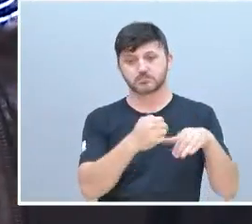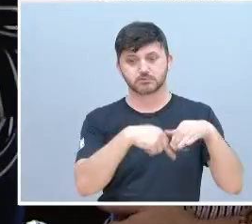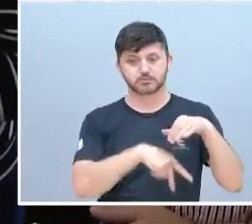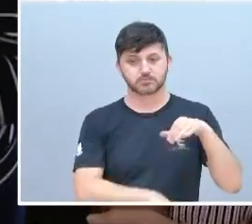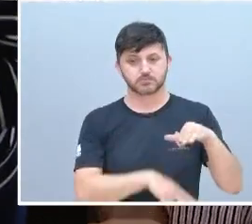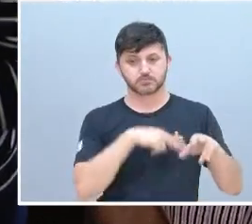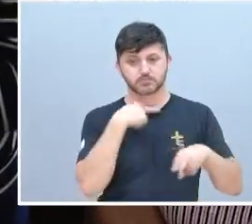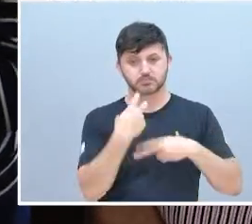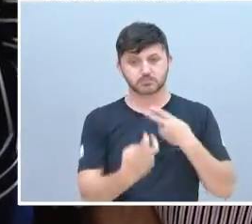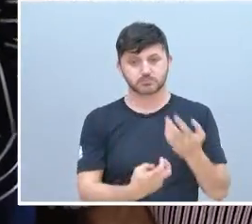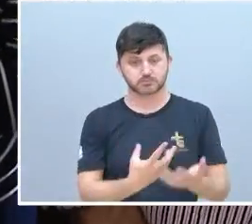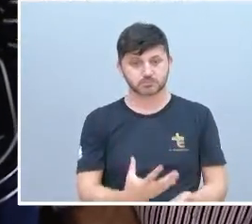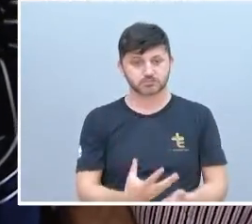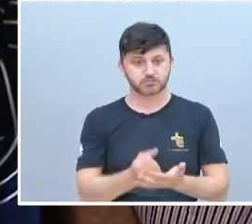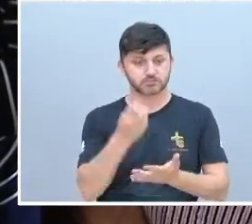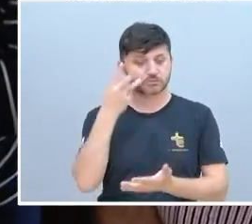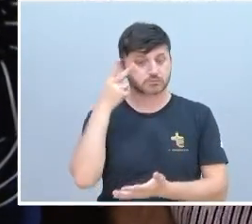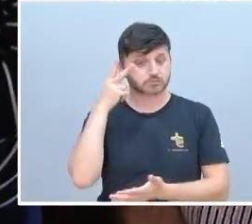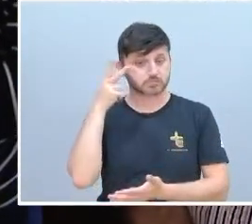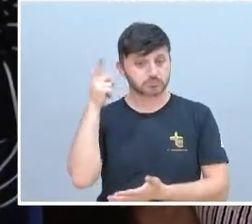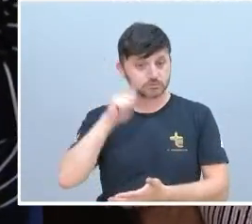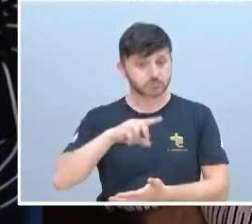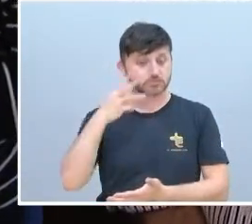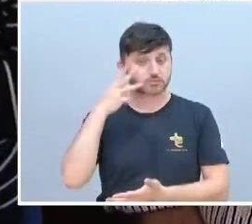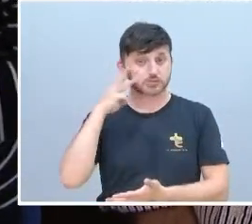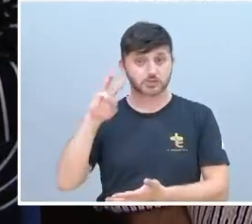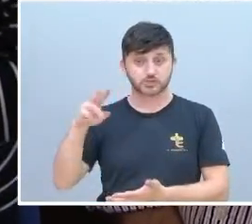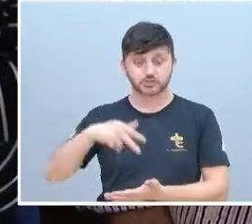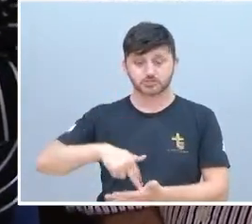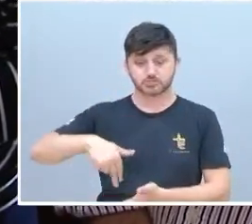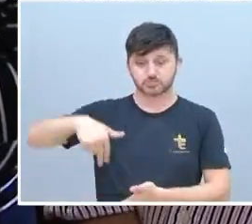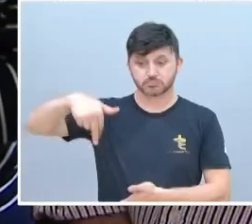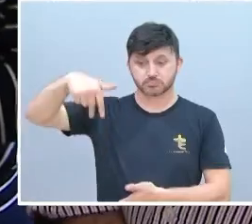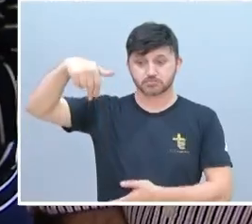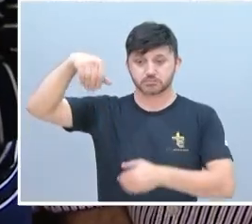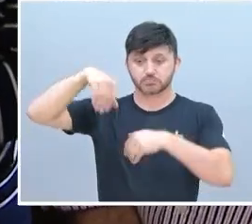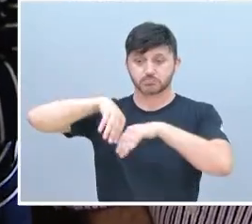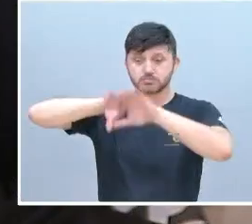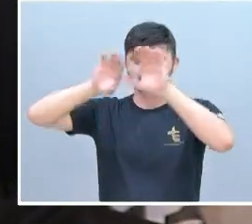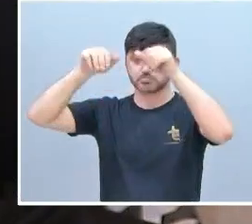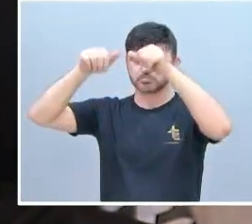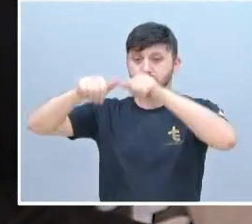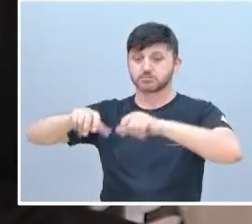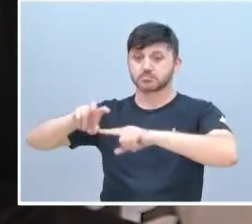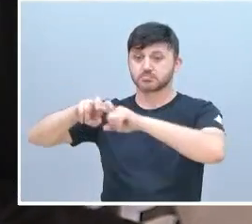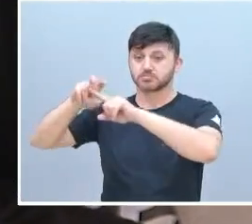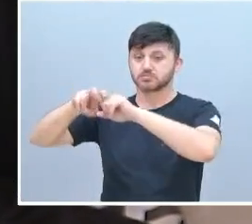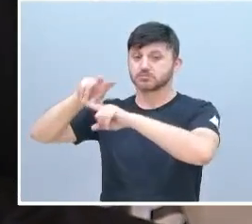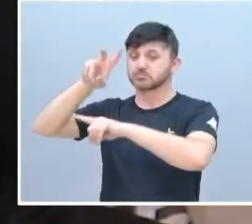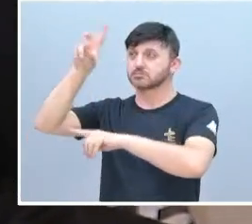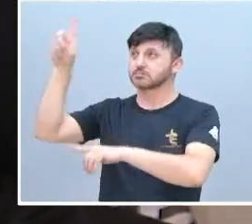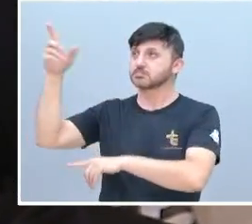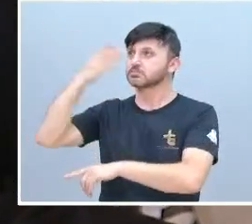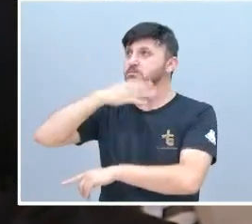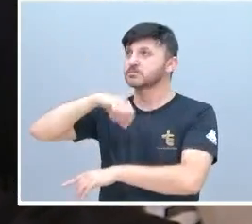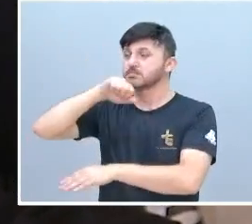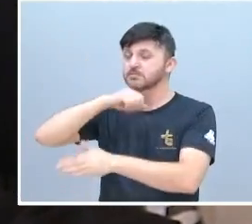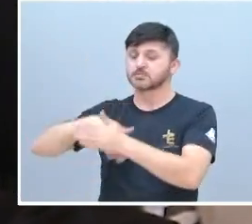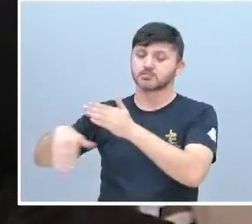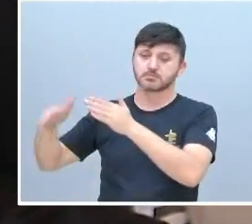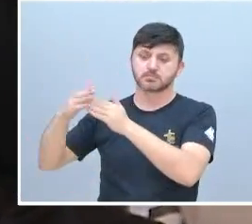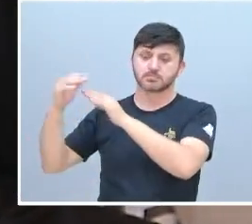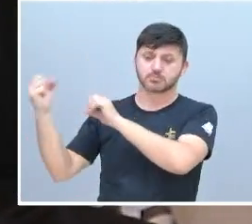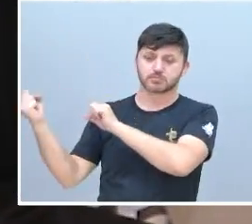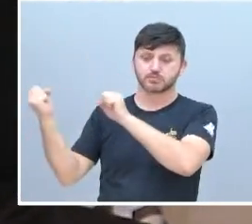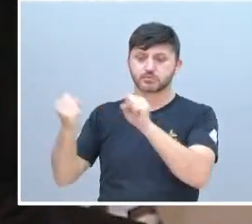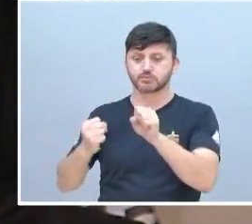mansão dos mortos, ressuscitou ao terceiro dia, subiu aos céus, está sentado à direita de